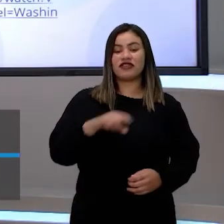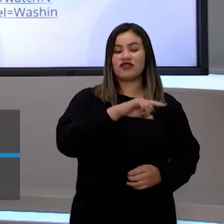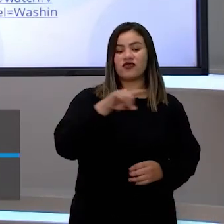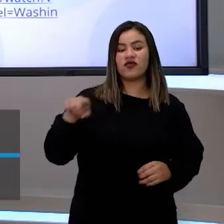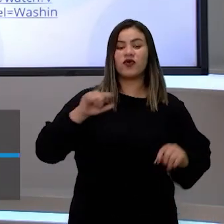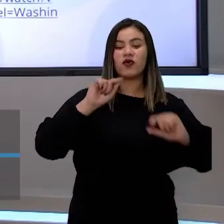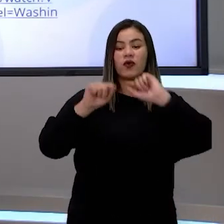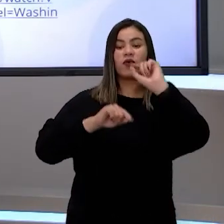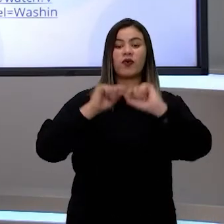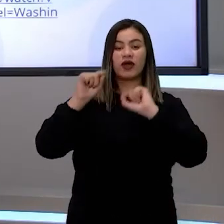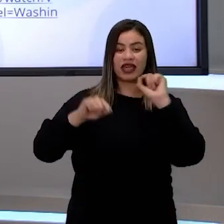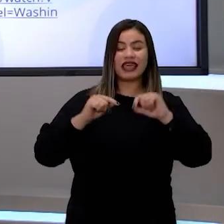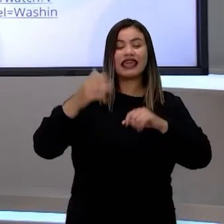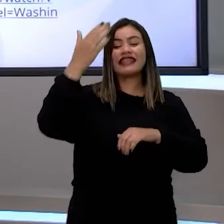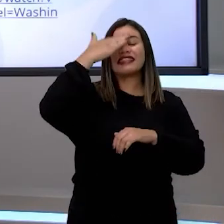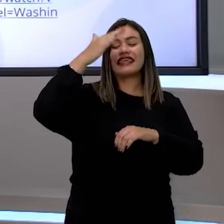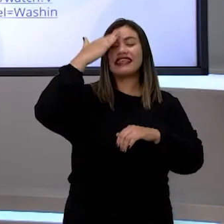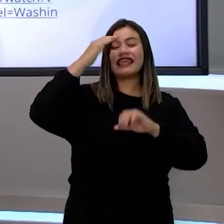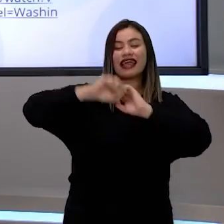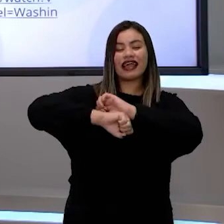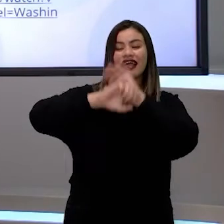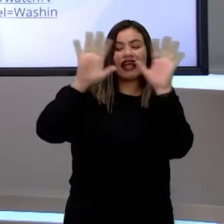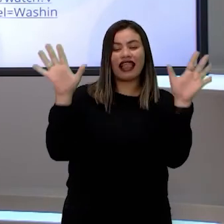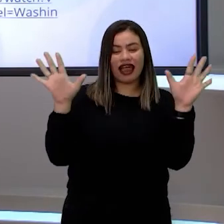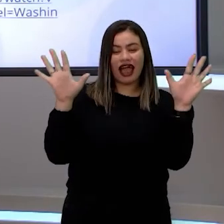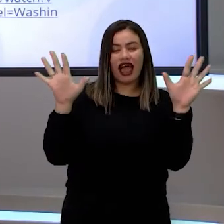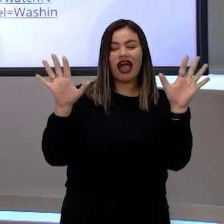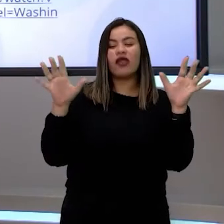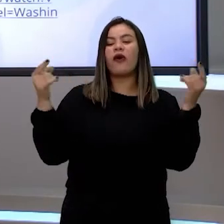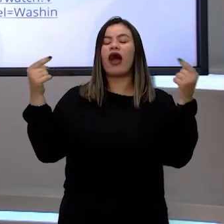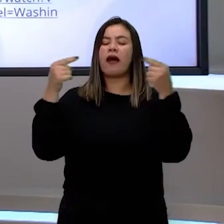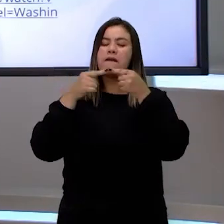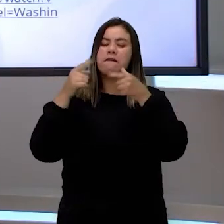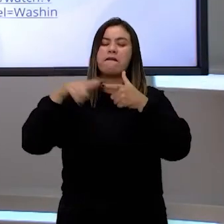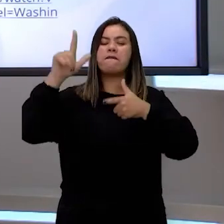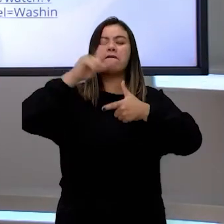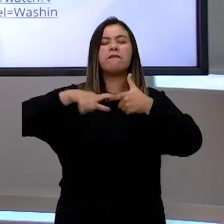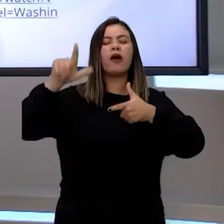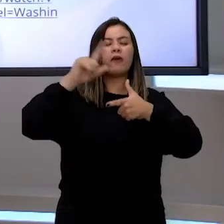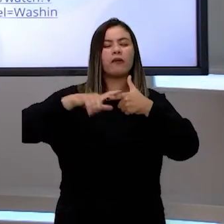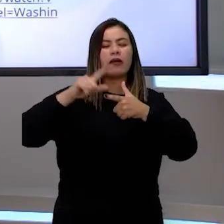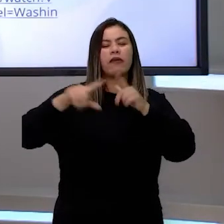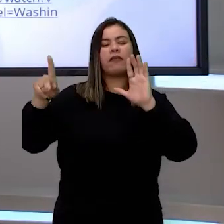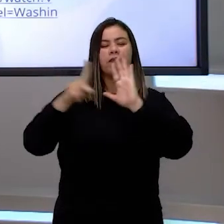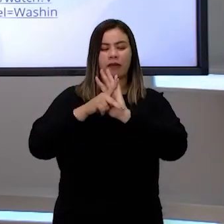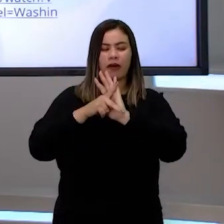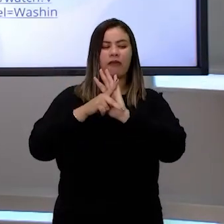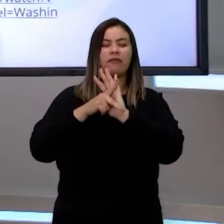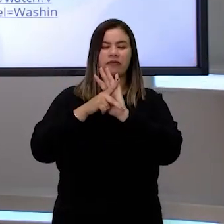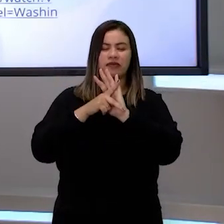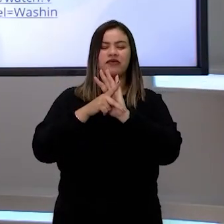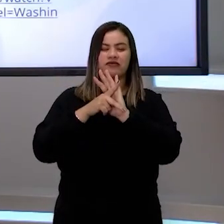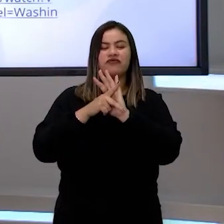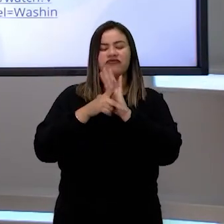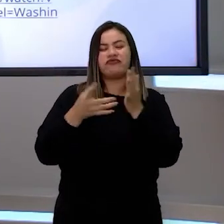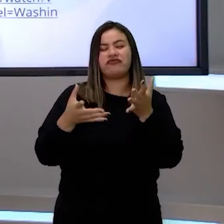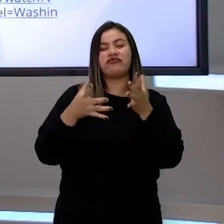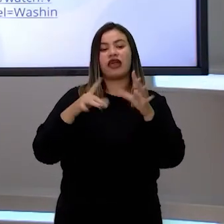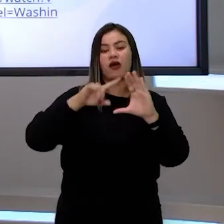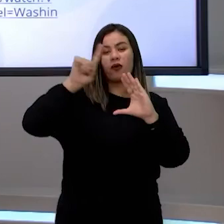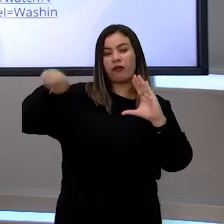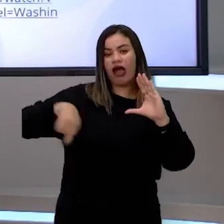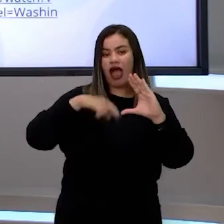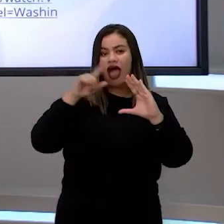vocês entenderem um pouco melhor quais são os problemas e também entender um pouco melhor a respeito do ciclo